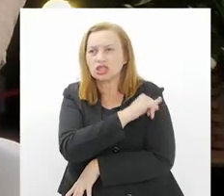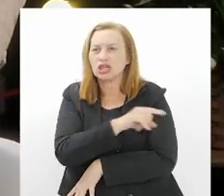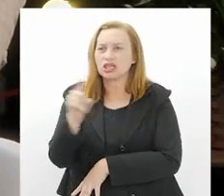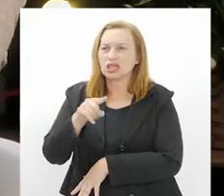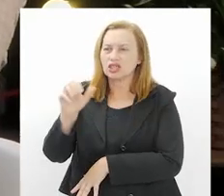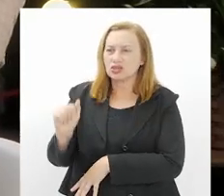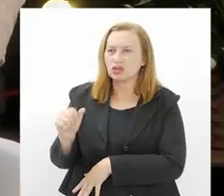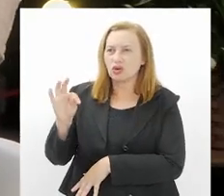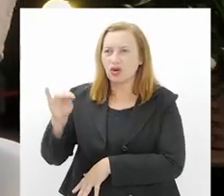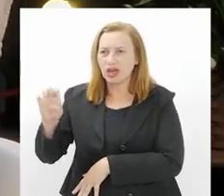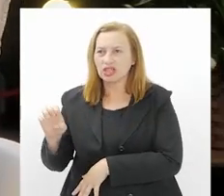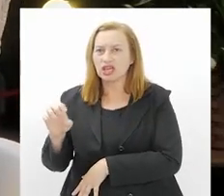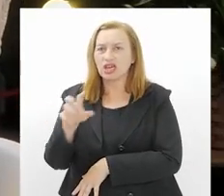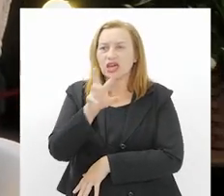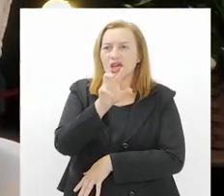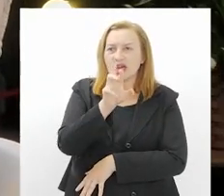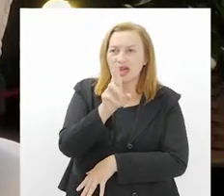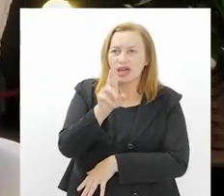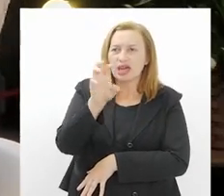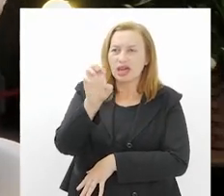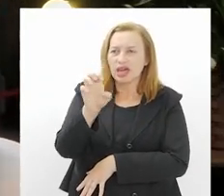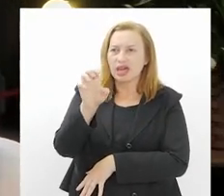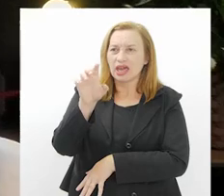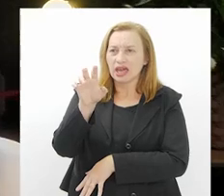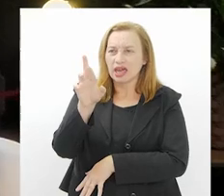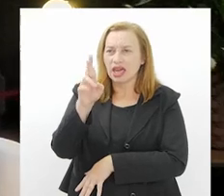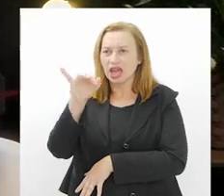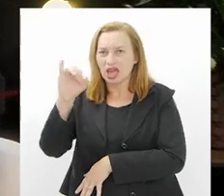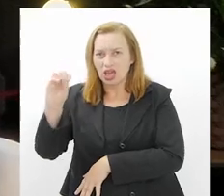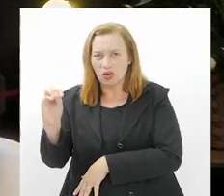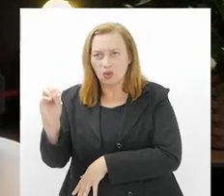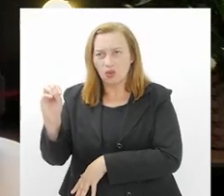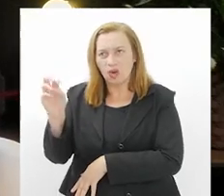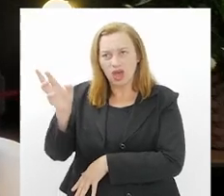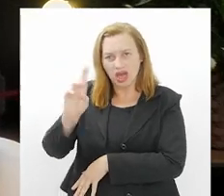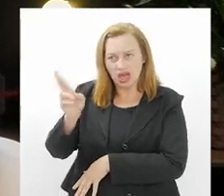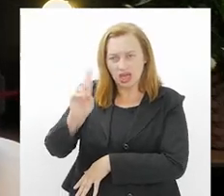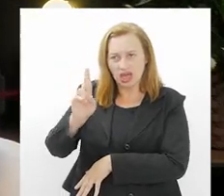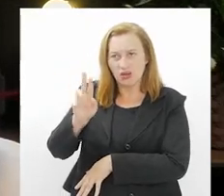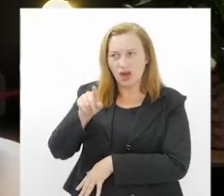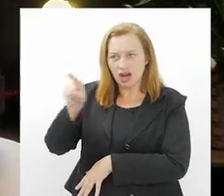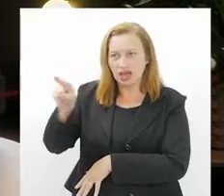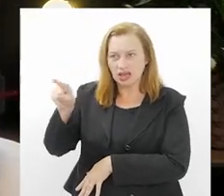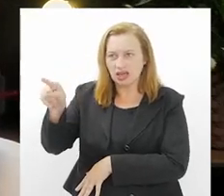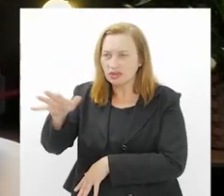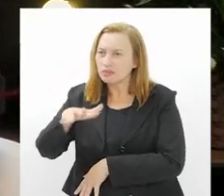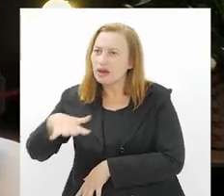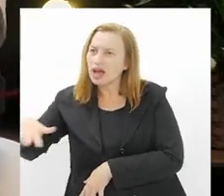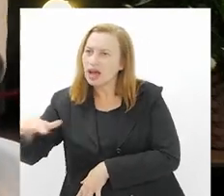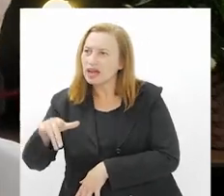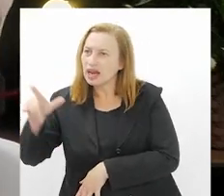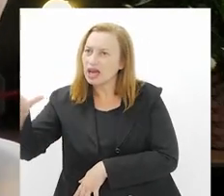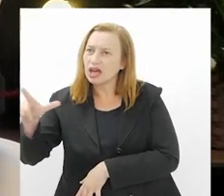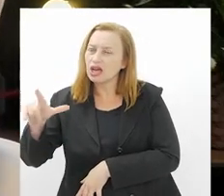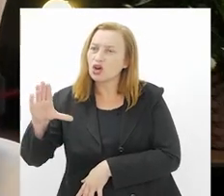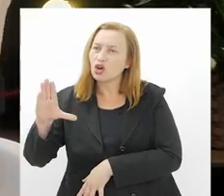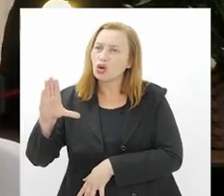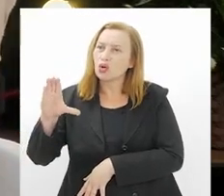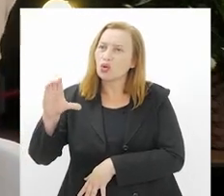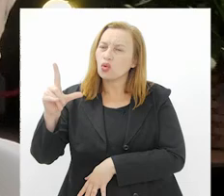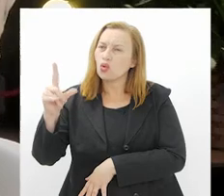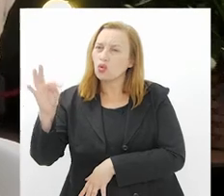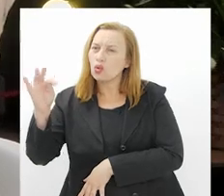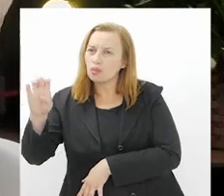Janeiro, na Zona Oeste, no Recreio de Bandeirantes, tem uma parte ali perto do camping, tem ali uma área de camping, né? Um clube de